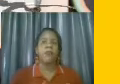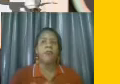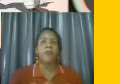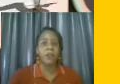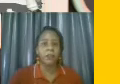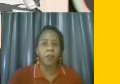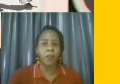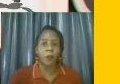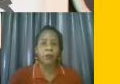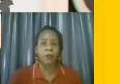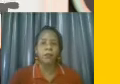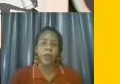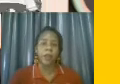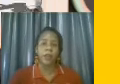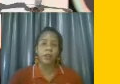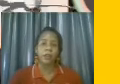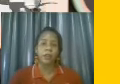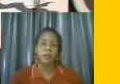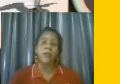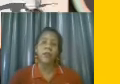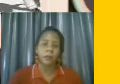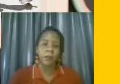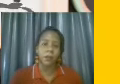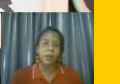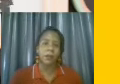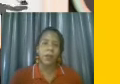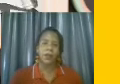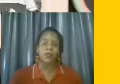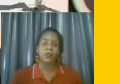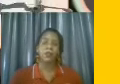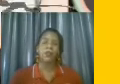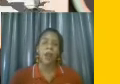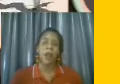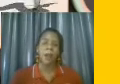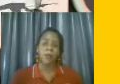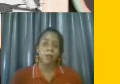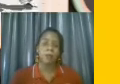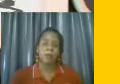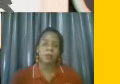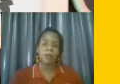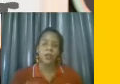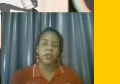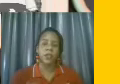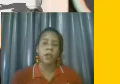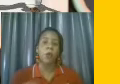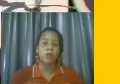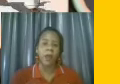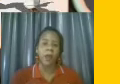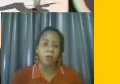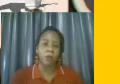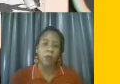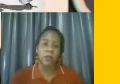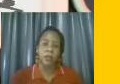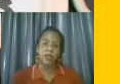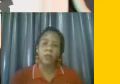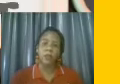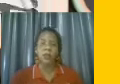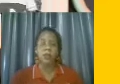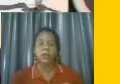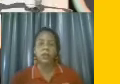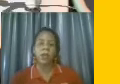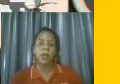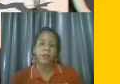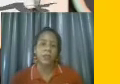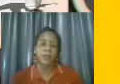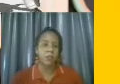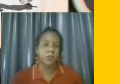em fevereiro, né, quando tem samba, né? A gente não tem hábito, né, de estar em contato com esses instrumentos, a não